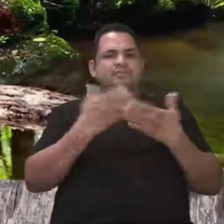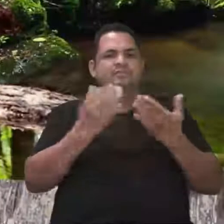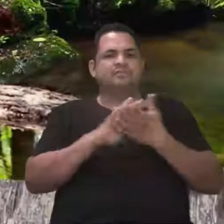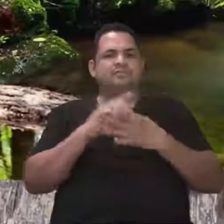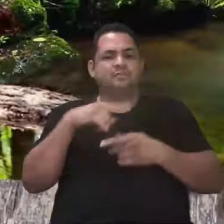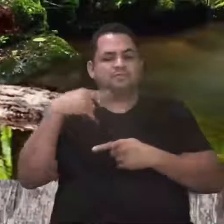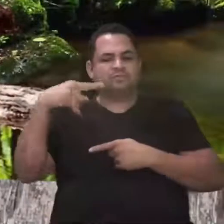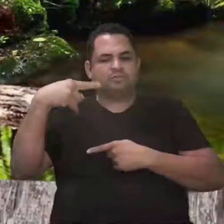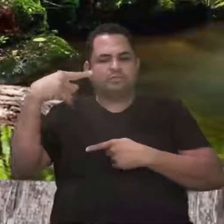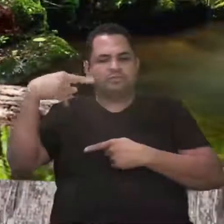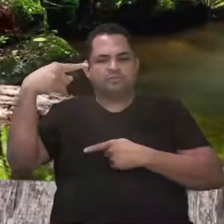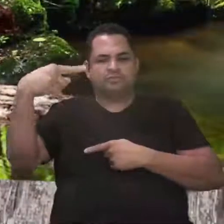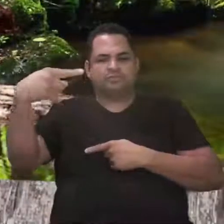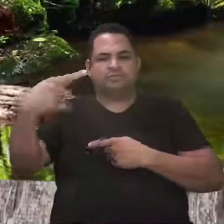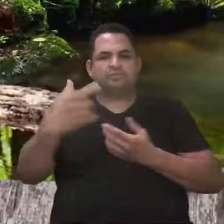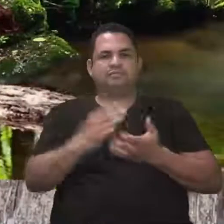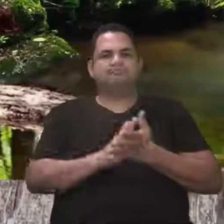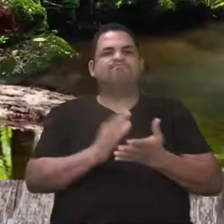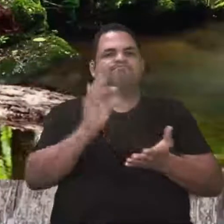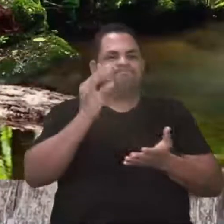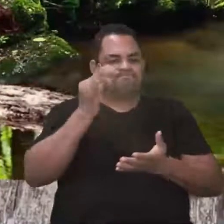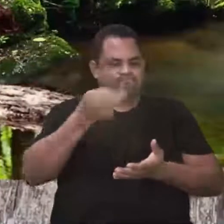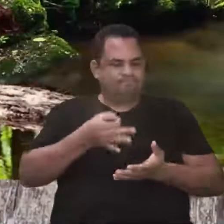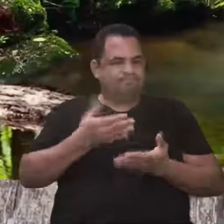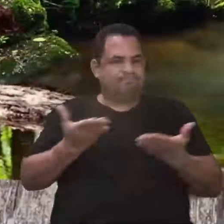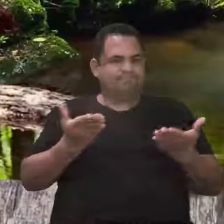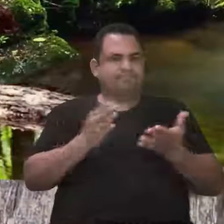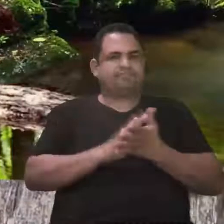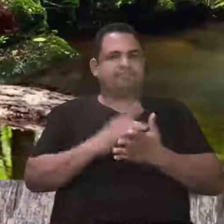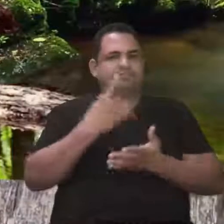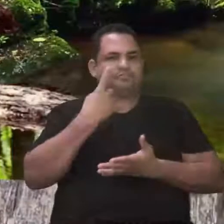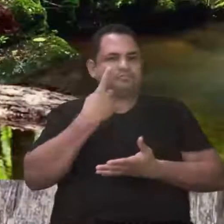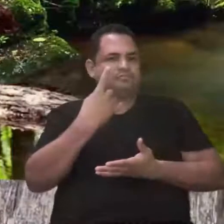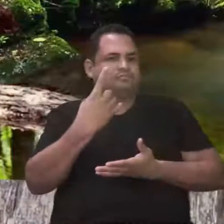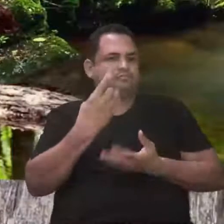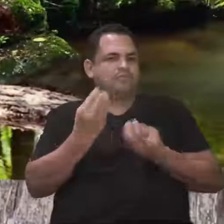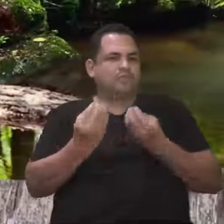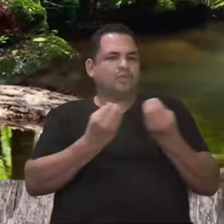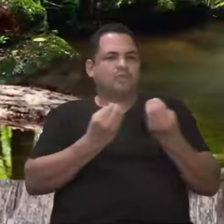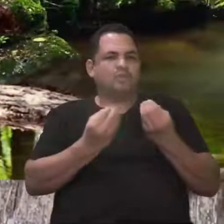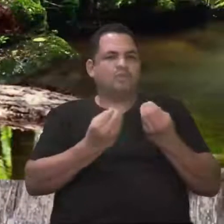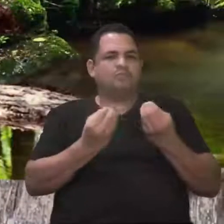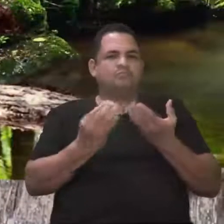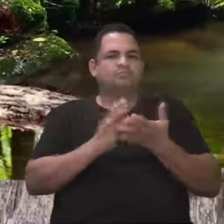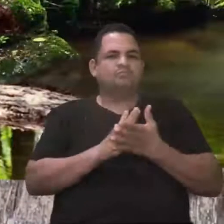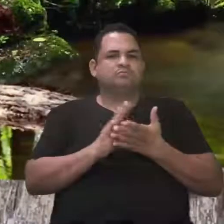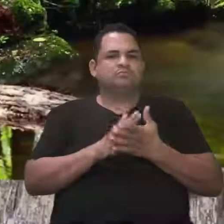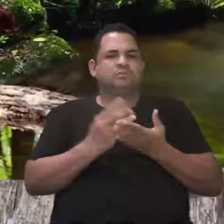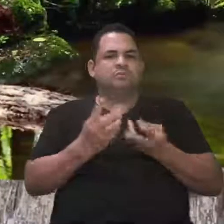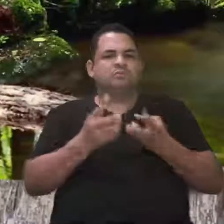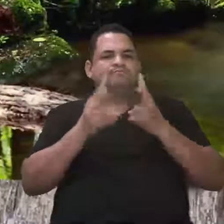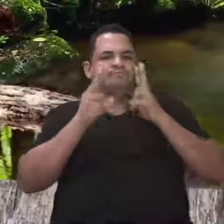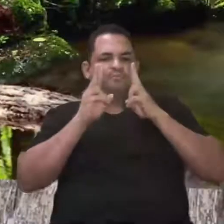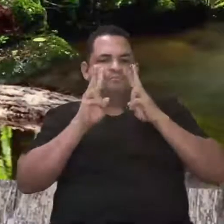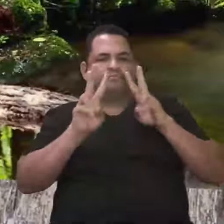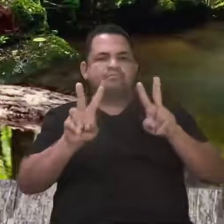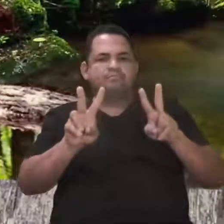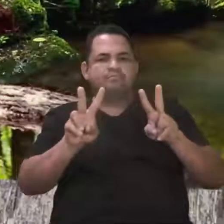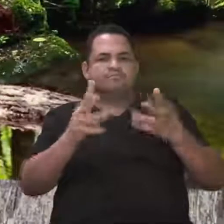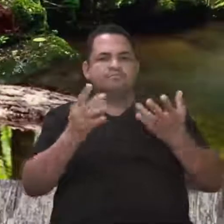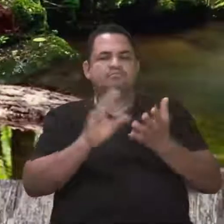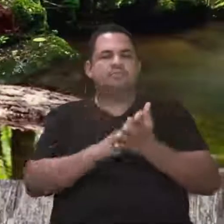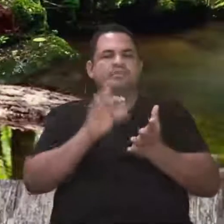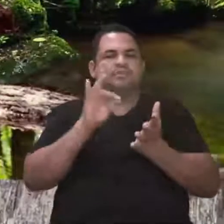da evolução. Exatamente. Nós vamos verificar como é que a gente pode constatar